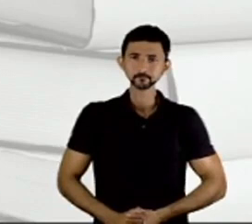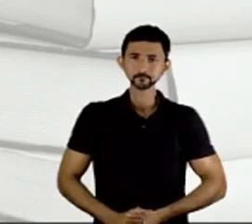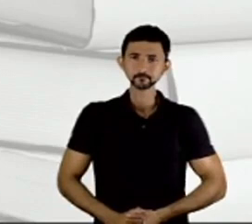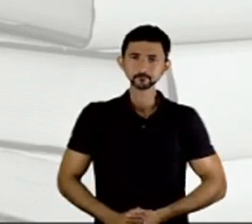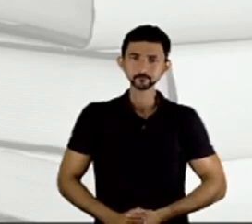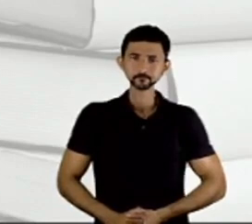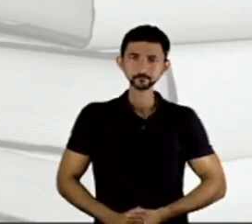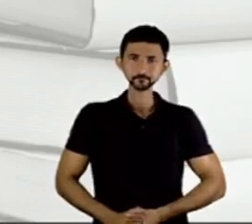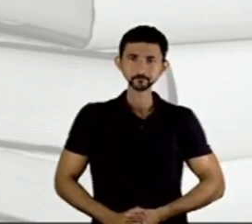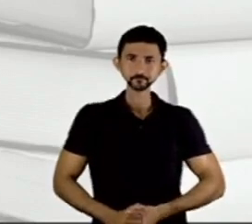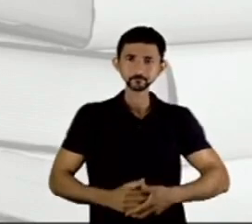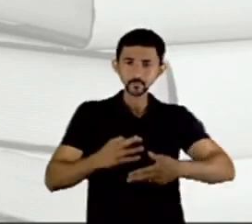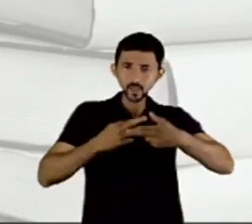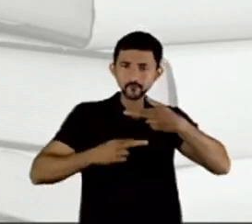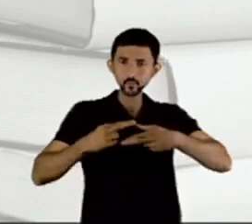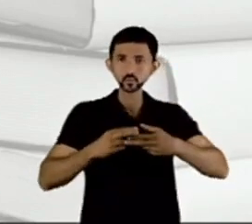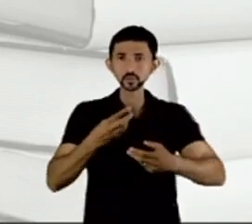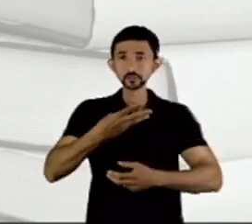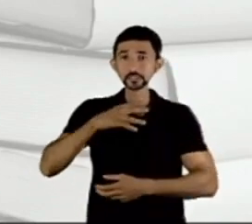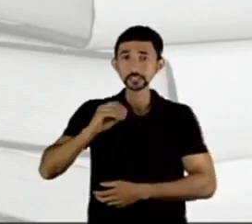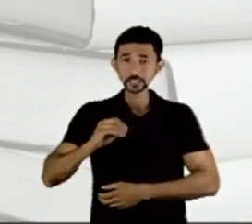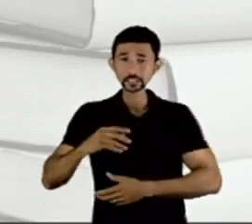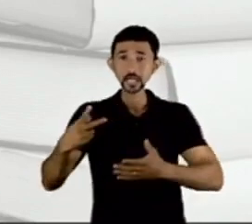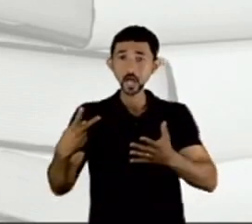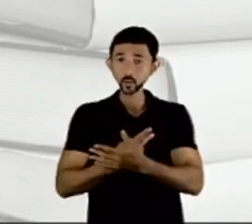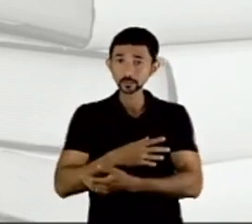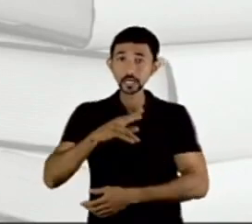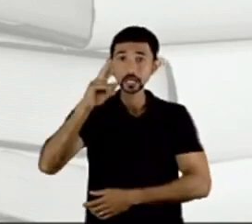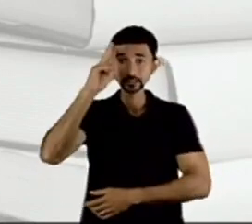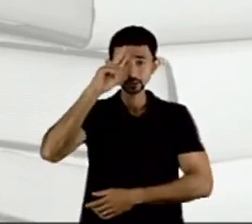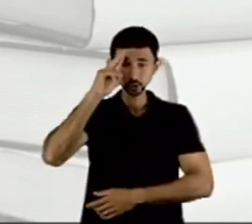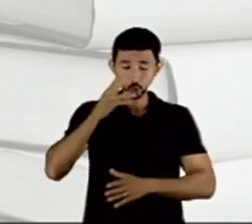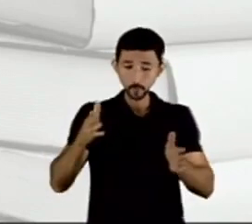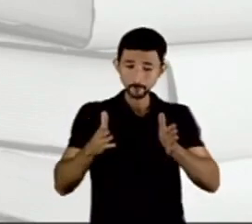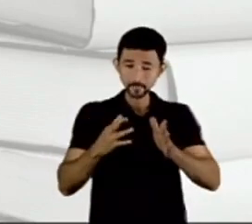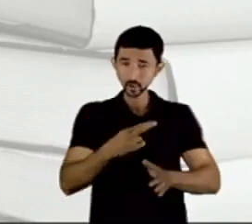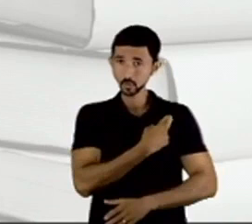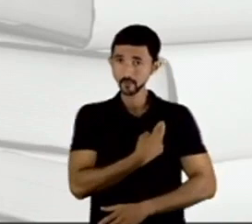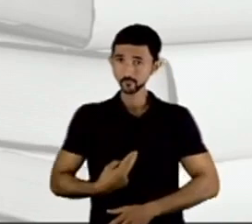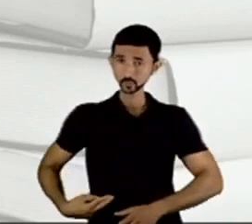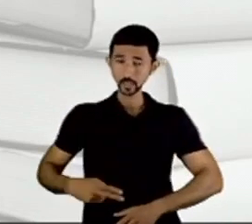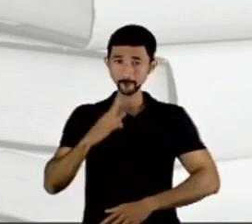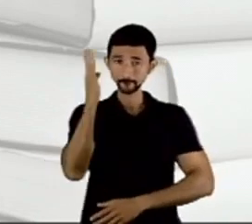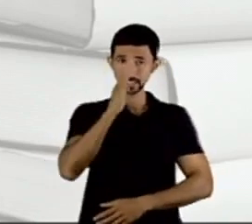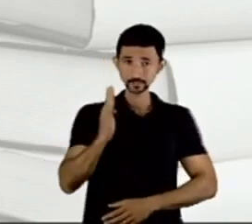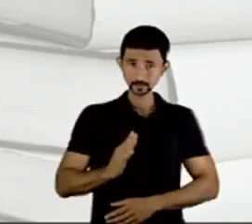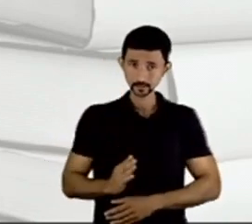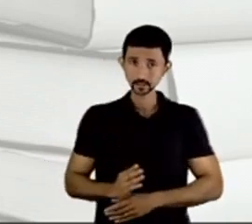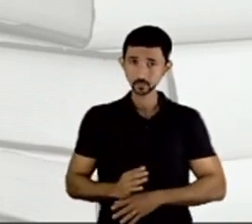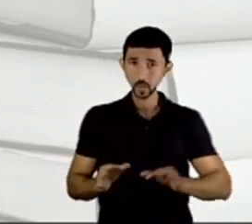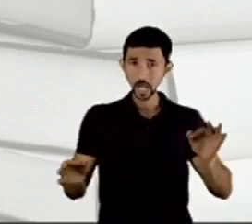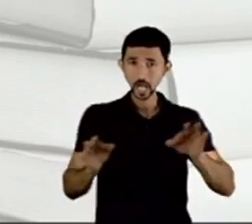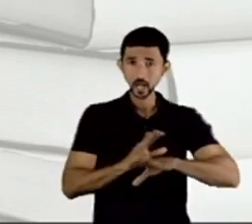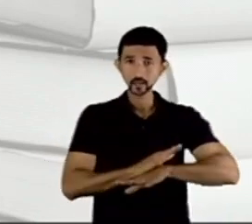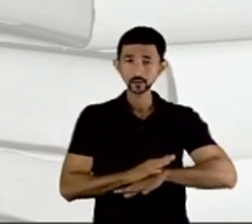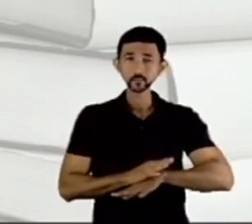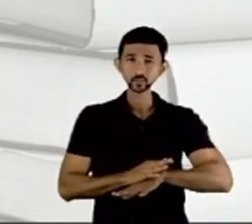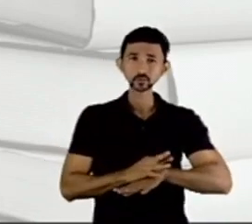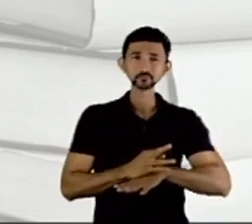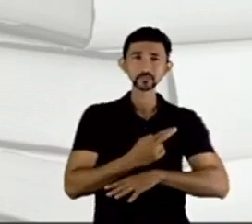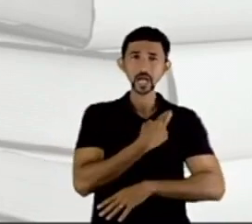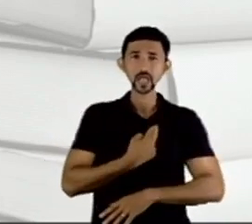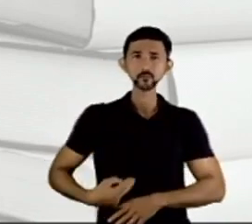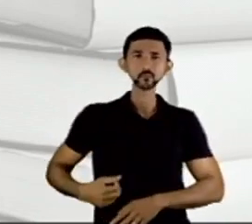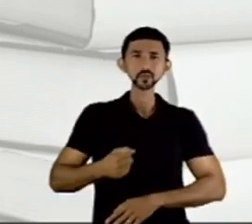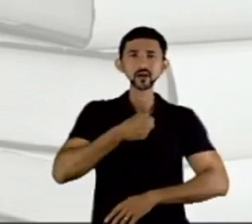A Revolução de 30 é considerada o acontecimento da história do período republicano brasileiro que pôs fim à chamada República Velha.